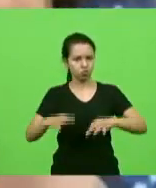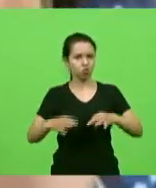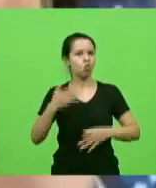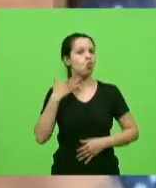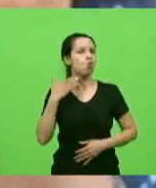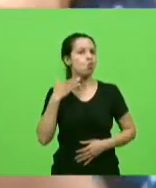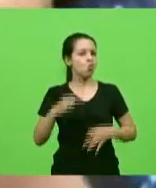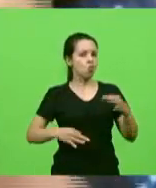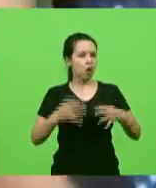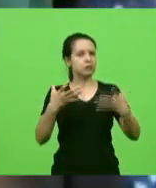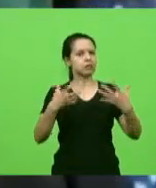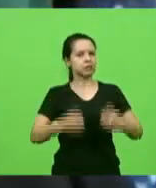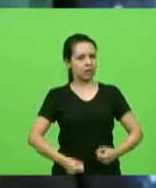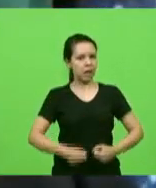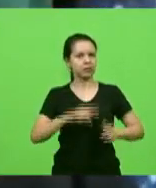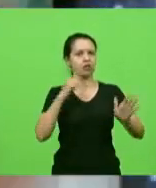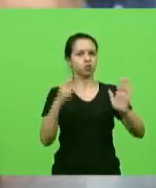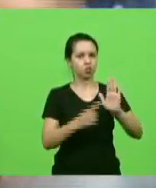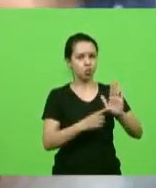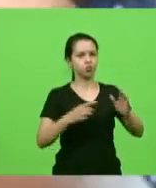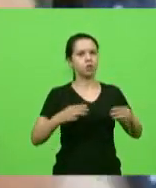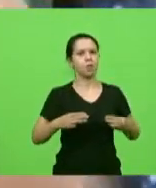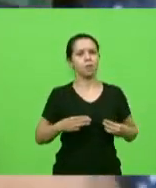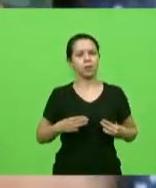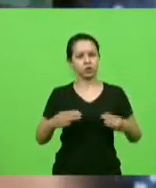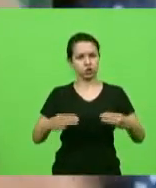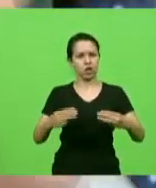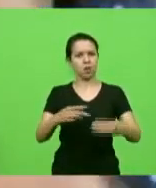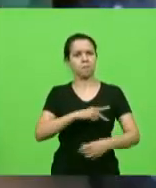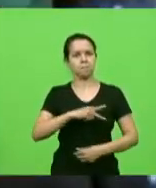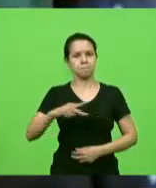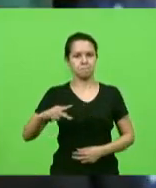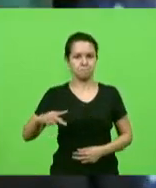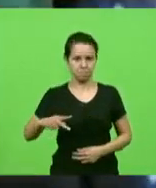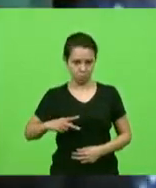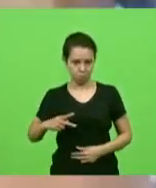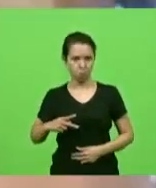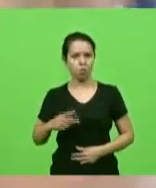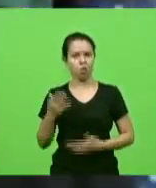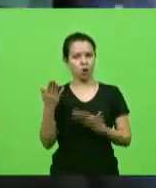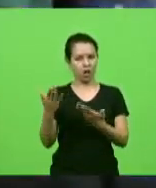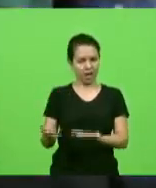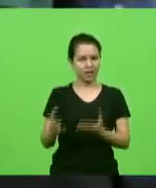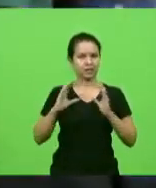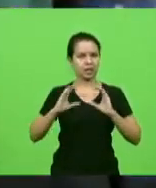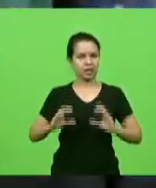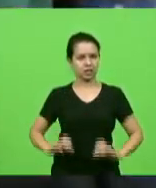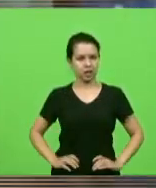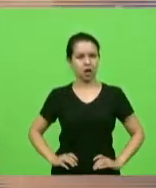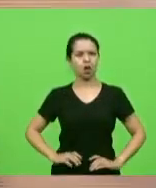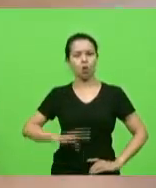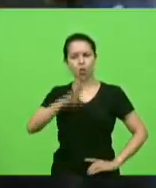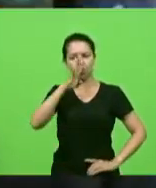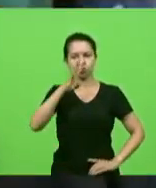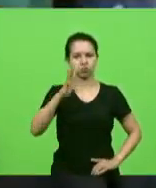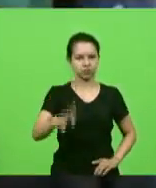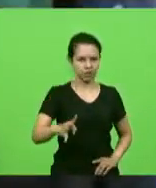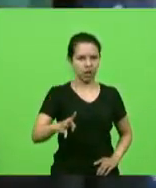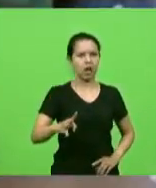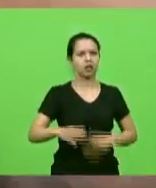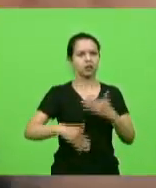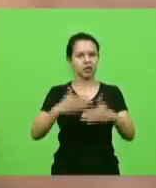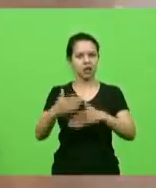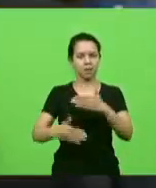acatar denúncia do Ministério Público transformando o cidadão e Réu e após a instrução do processo emite